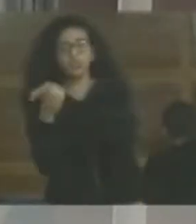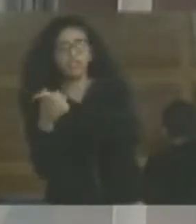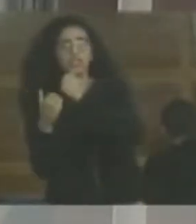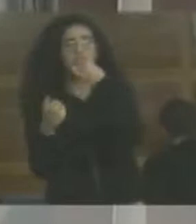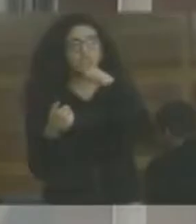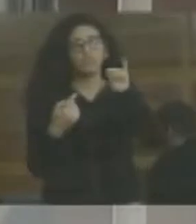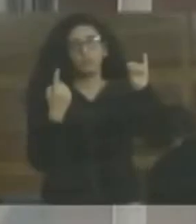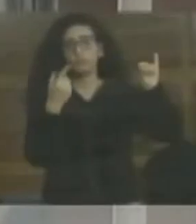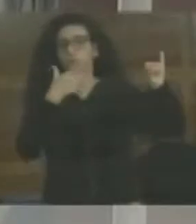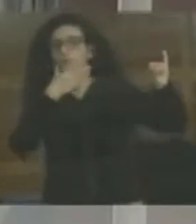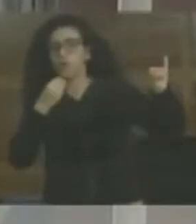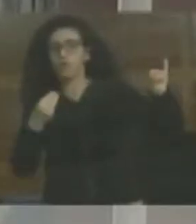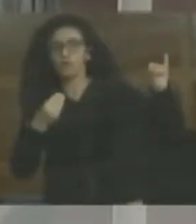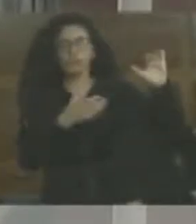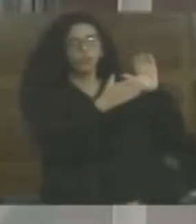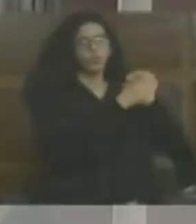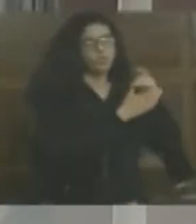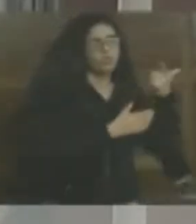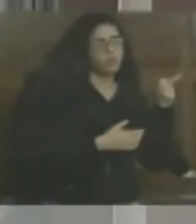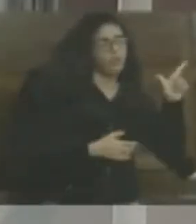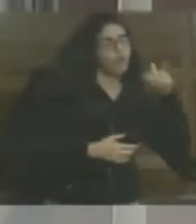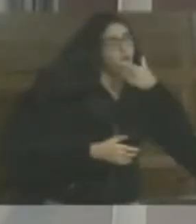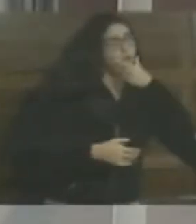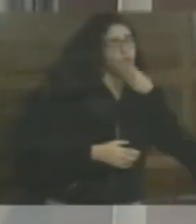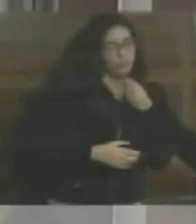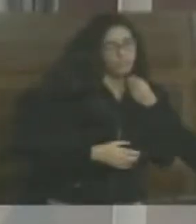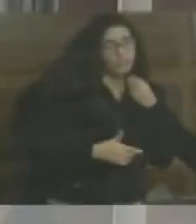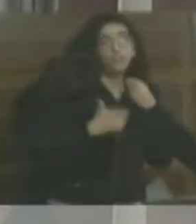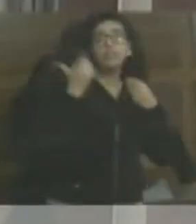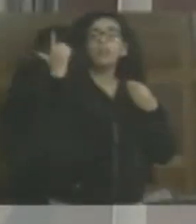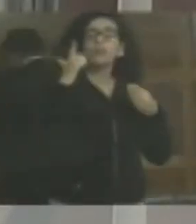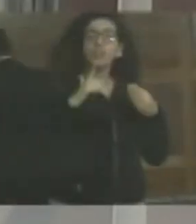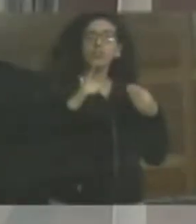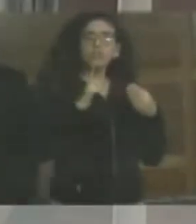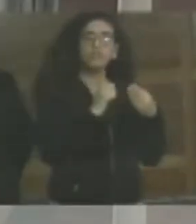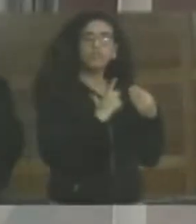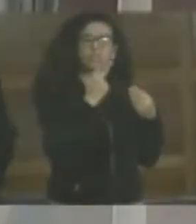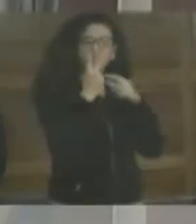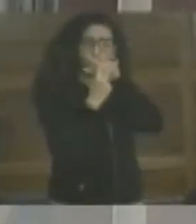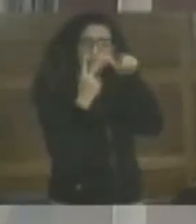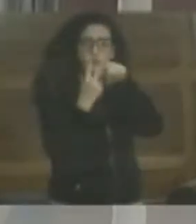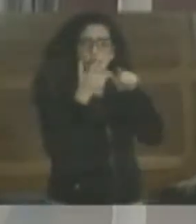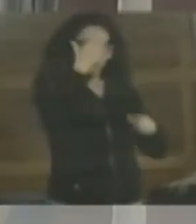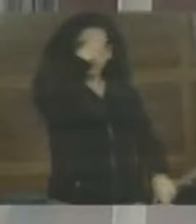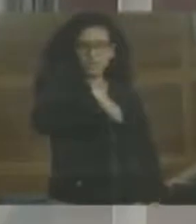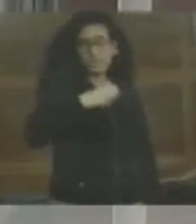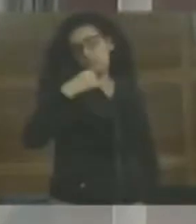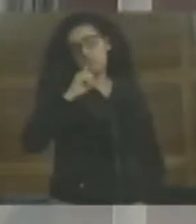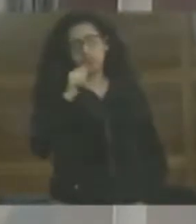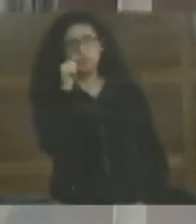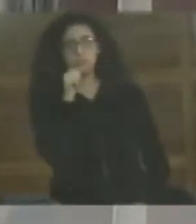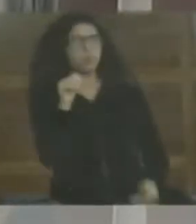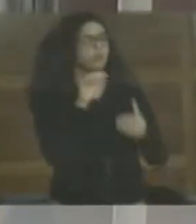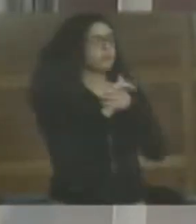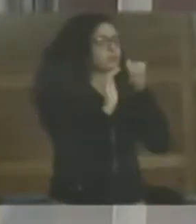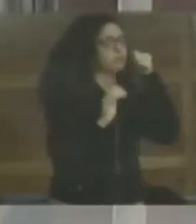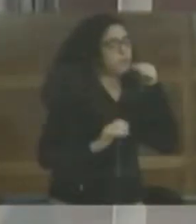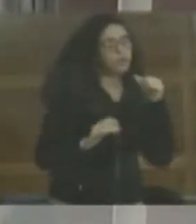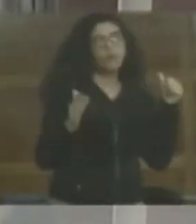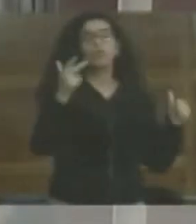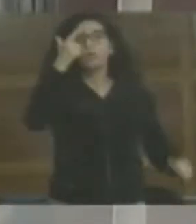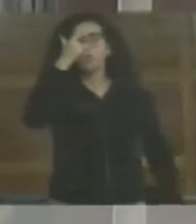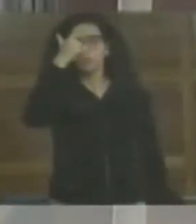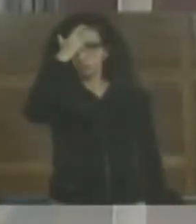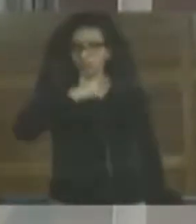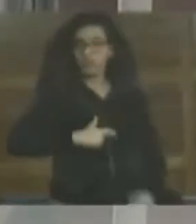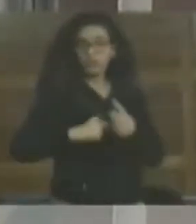com outro homem que seja da comunidade europeia, ele consegue tirar a dupla cidadania. Se uma mulher casar com a outra mulher, consegue tirar a dupla cidadania. E